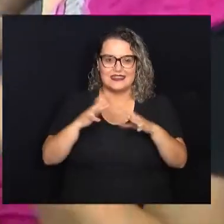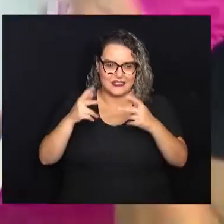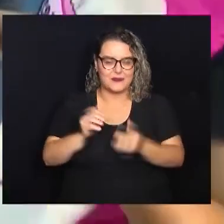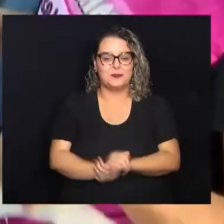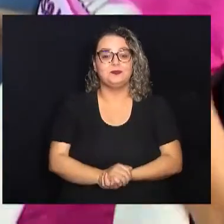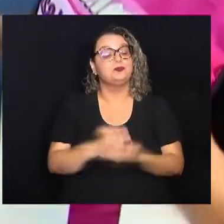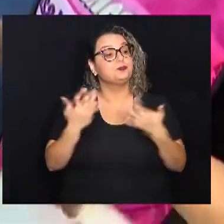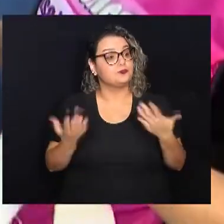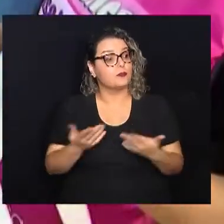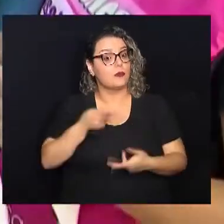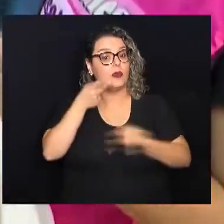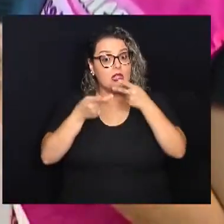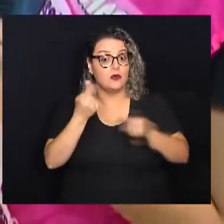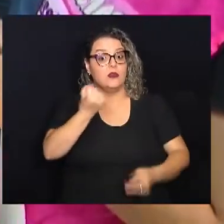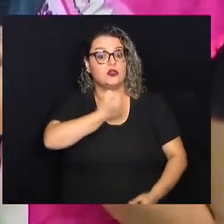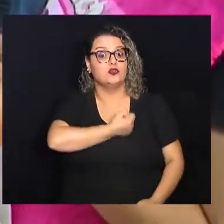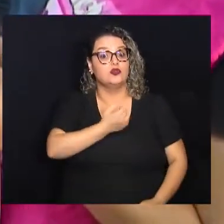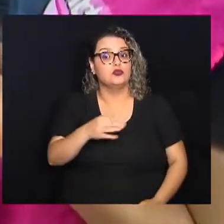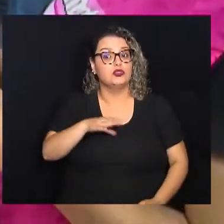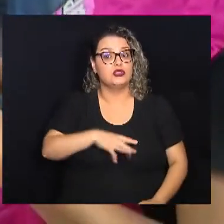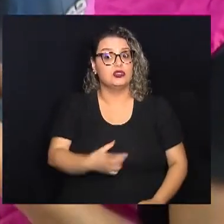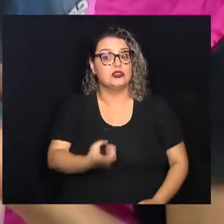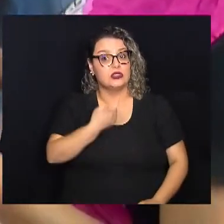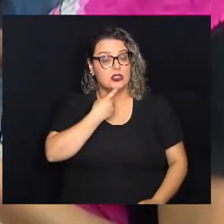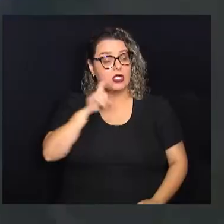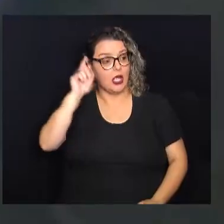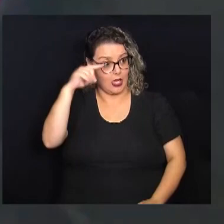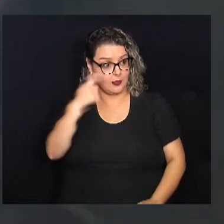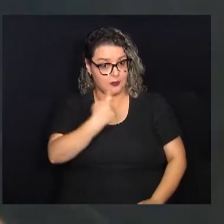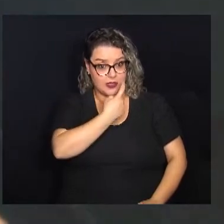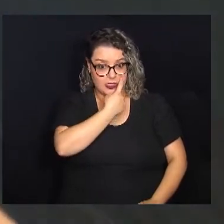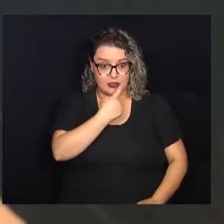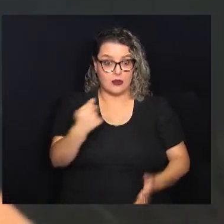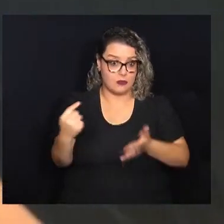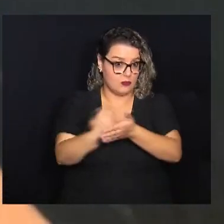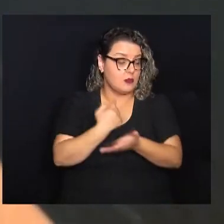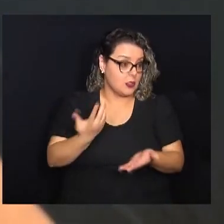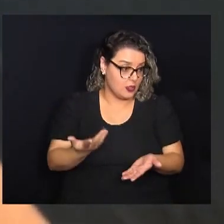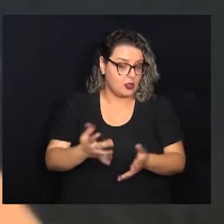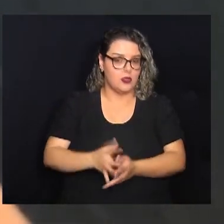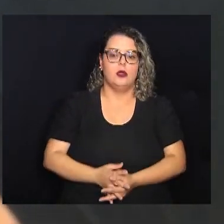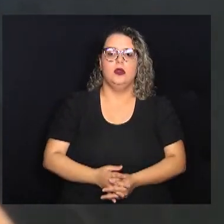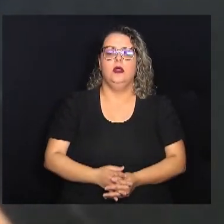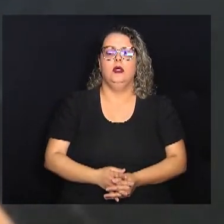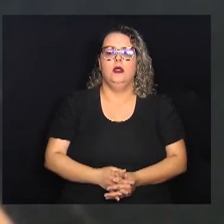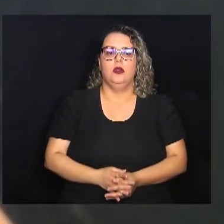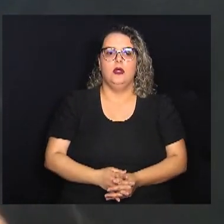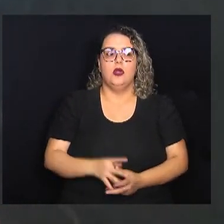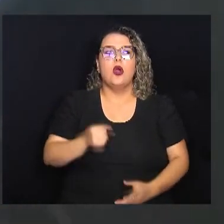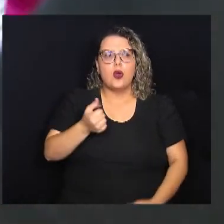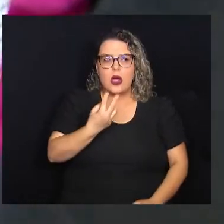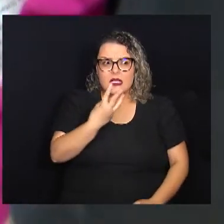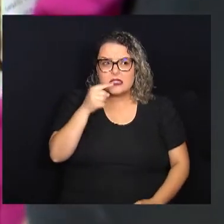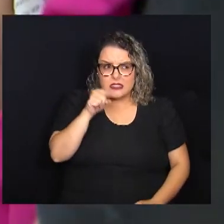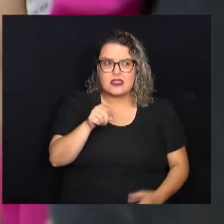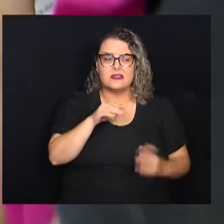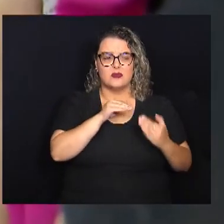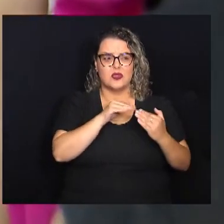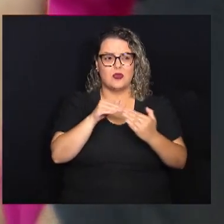falar sobre os números aqui de Campinas. A Mirna Abreu me perguntava, até aqui, portanto, quase 3 mil acordos